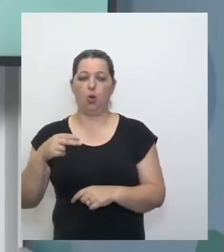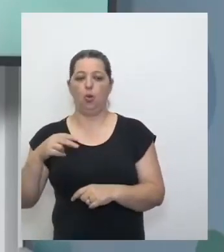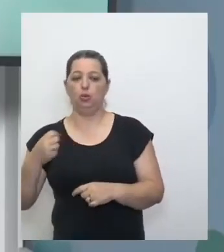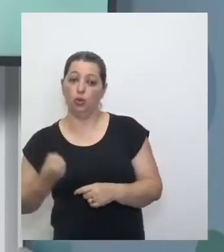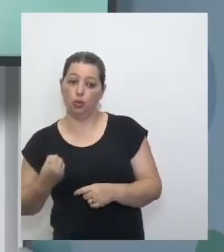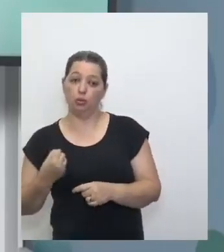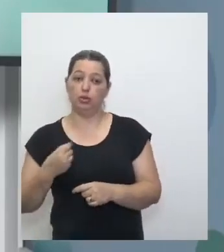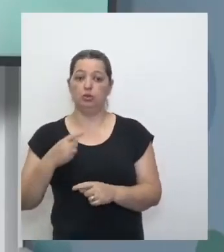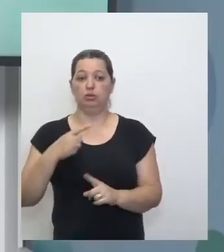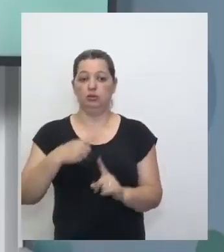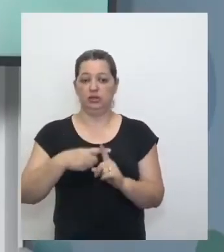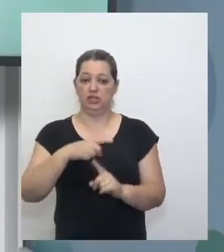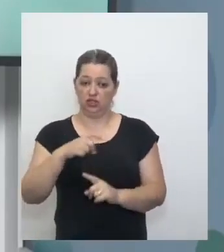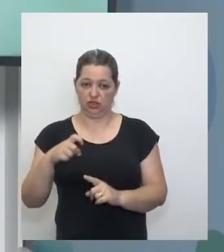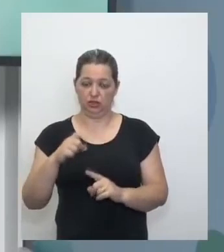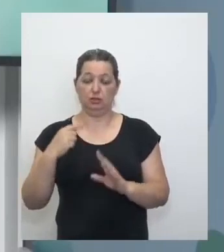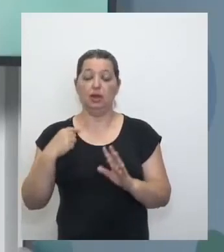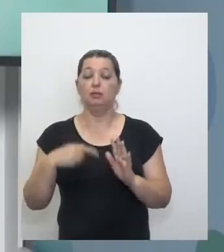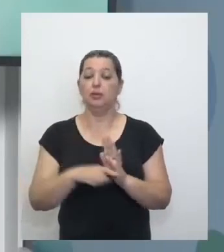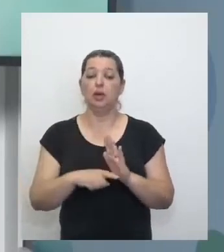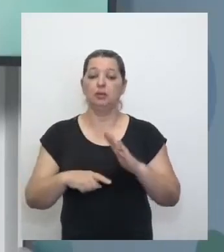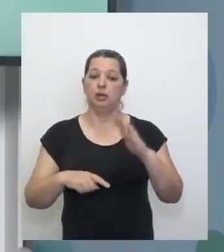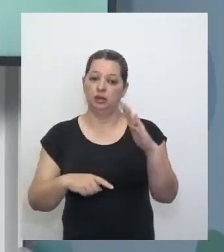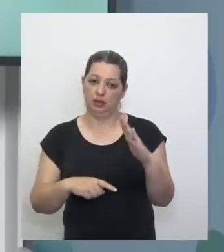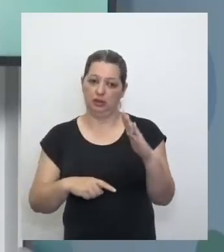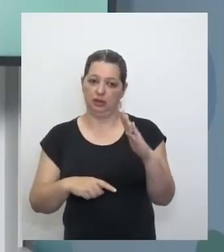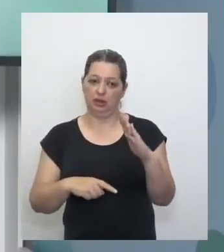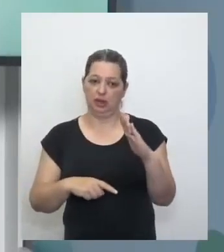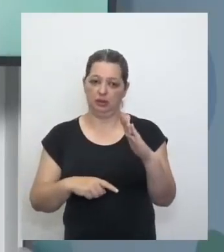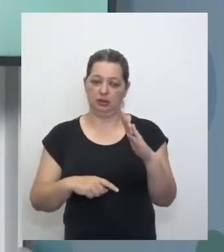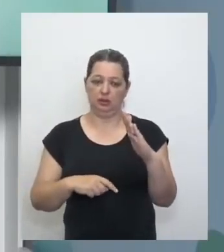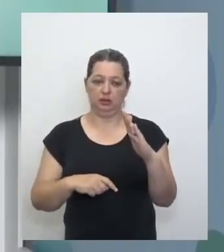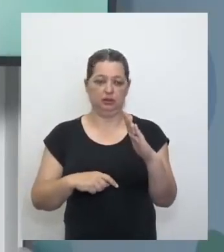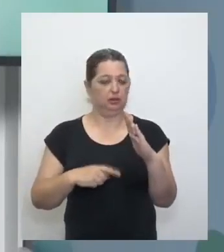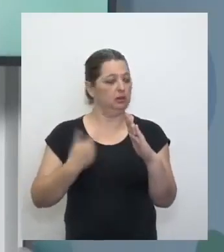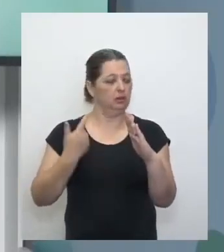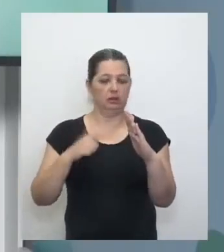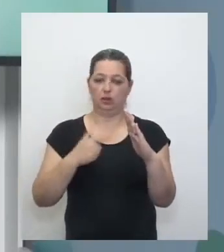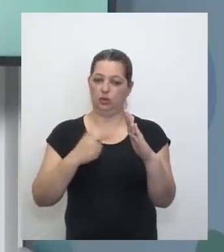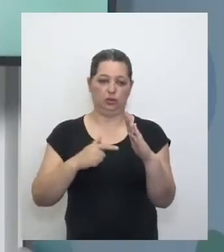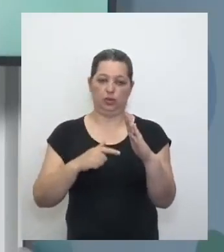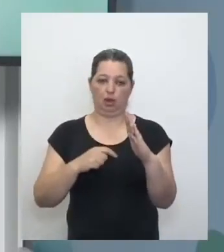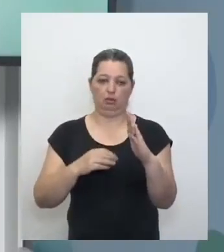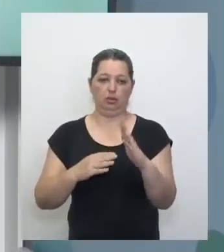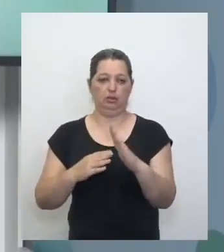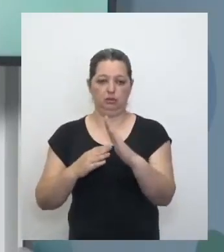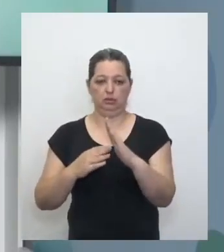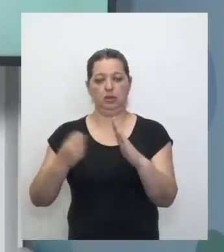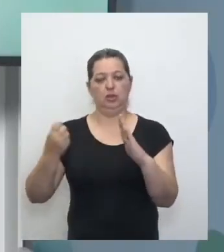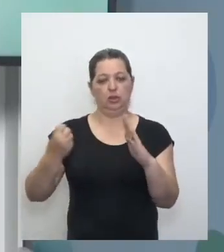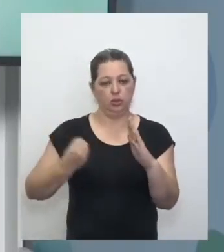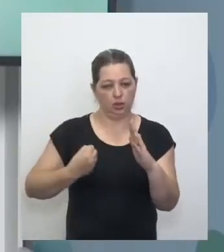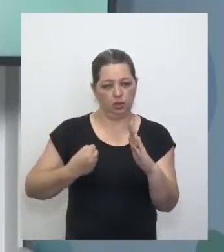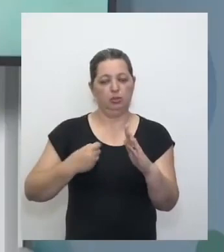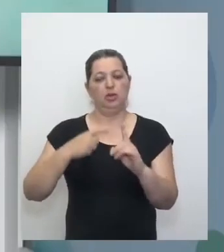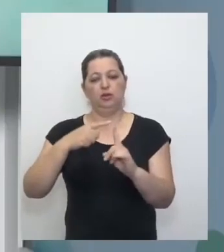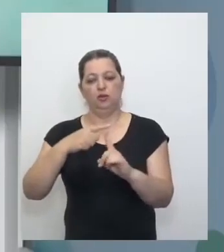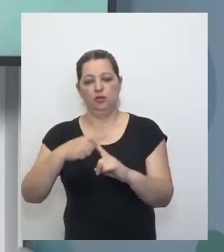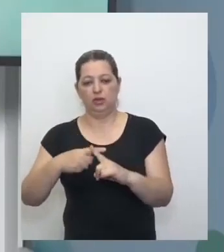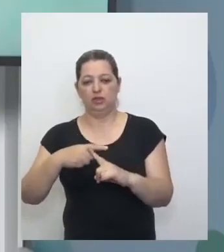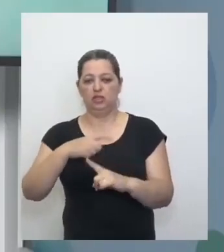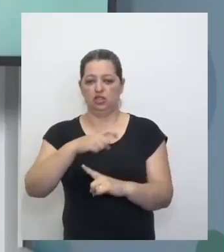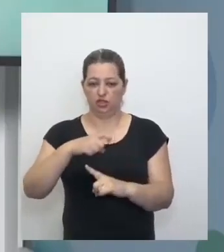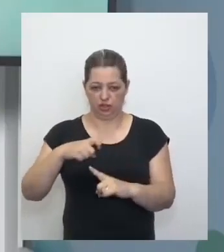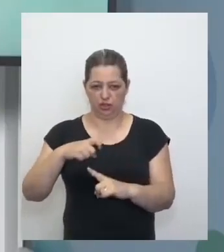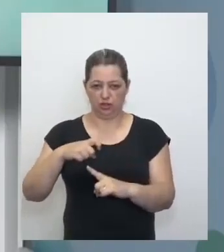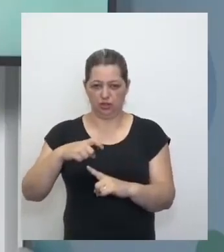nossa afim, ela é inclinada, não passa na origem, e vem um número vezes x mais alguém. Tá